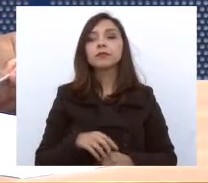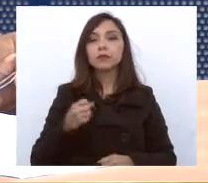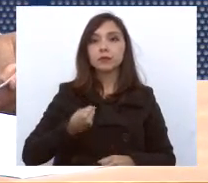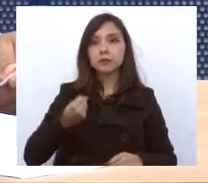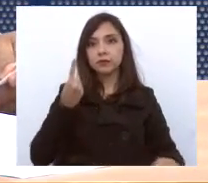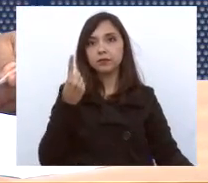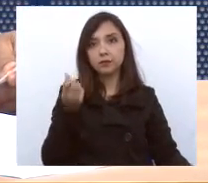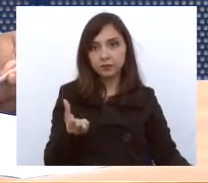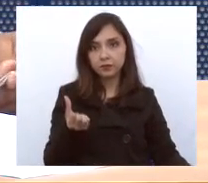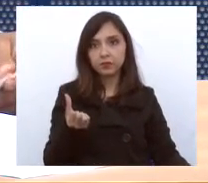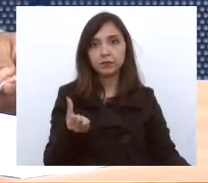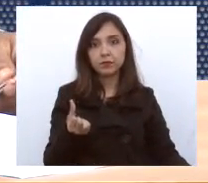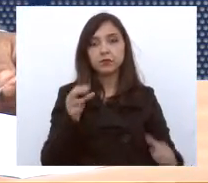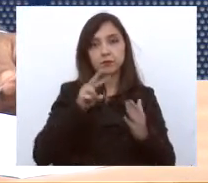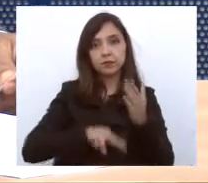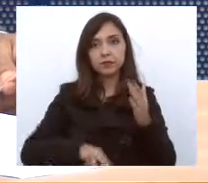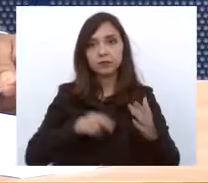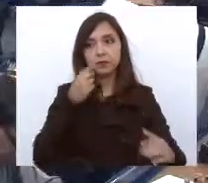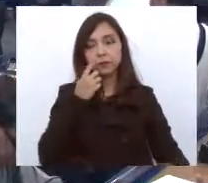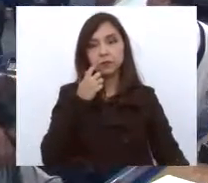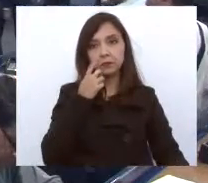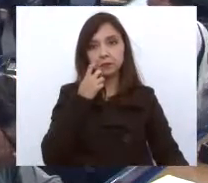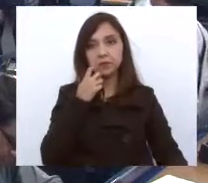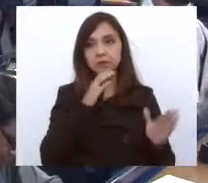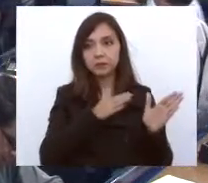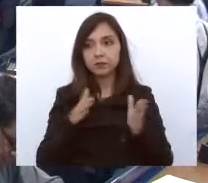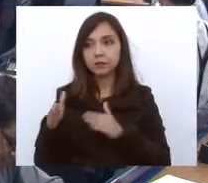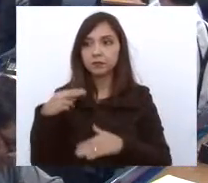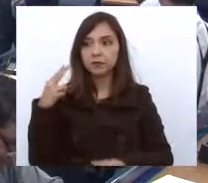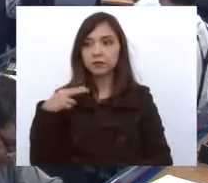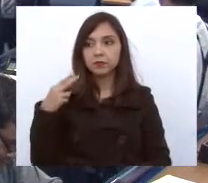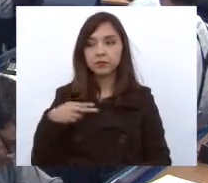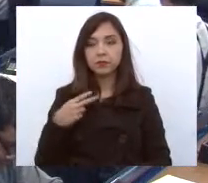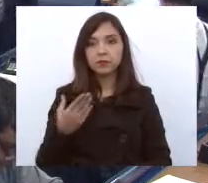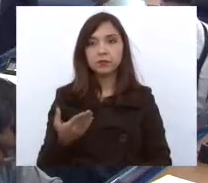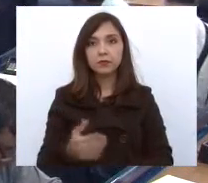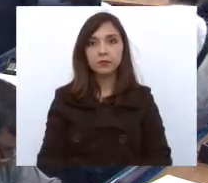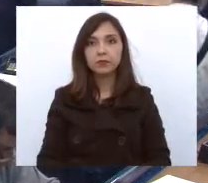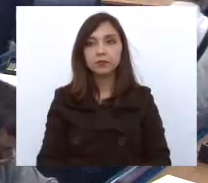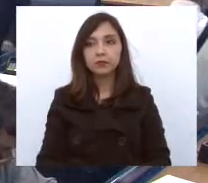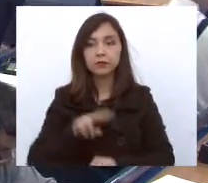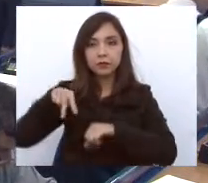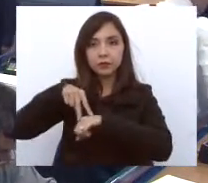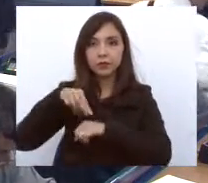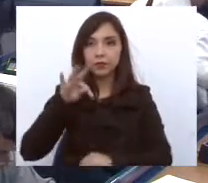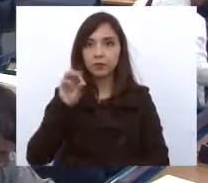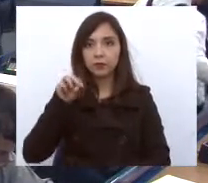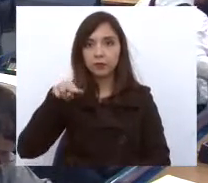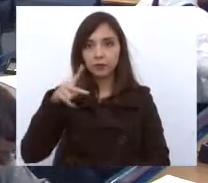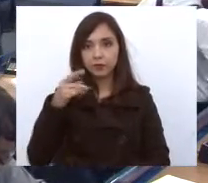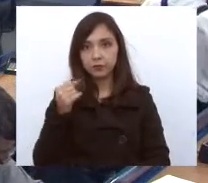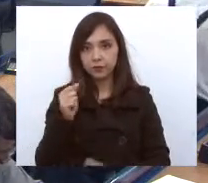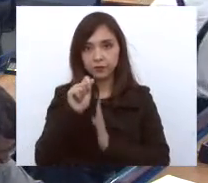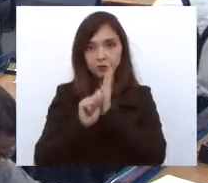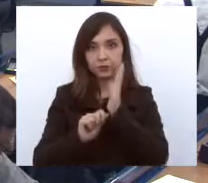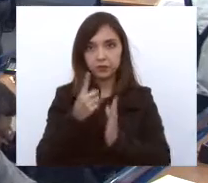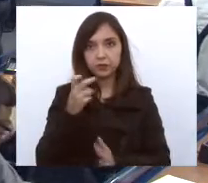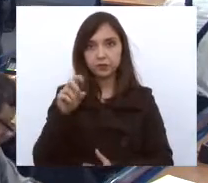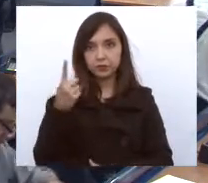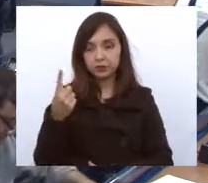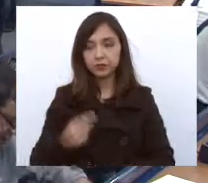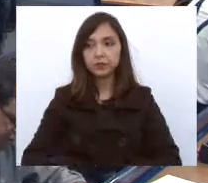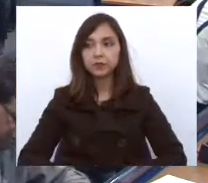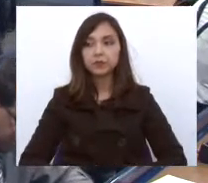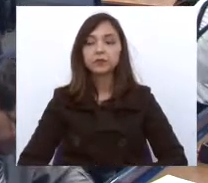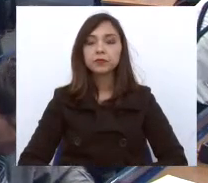senhor secretário para a leitura. Pela ordem, senhor presidente. Pela ordem, vereador Toninho da Farmácia. Pelo artigo 151. Pelo artigo